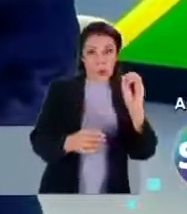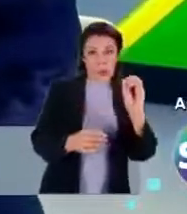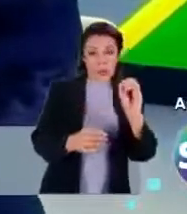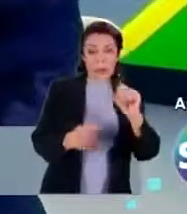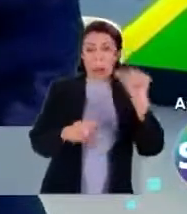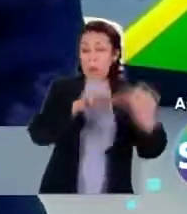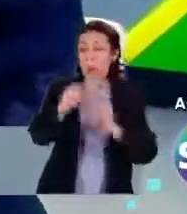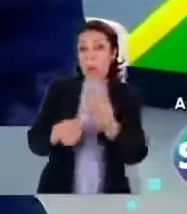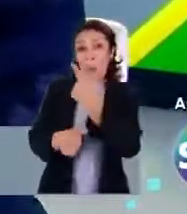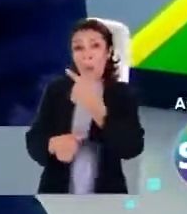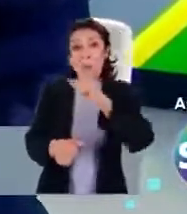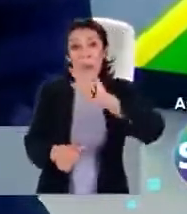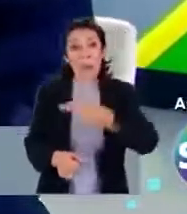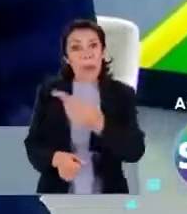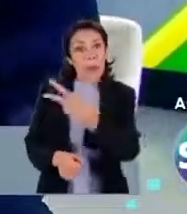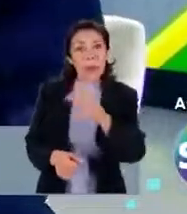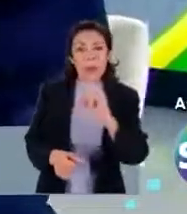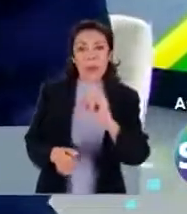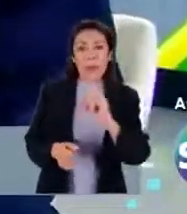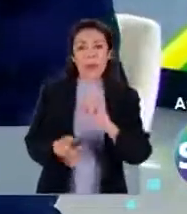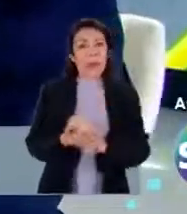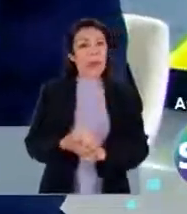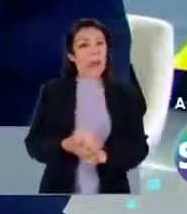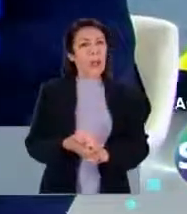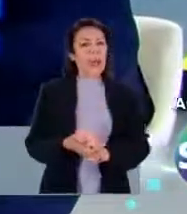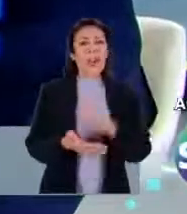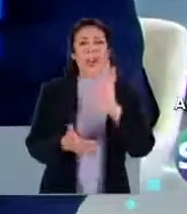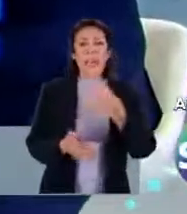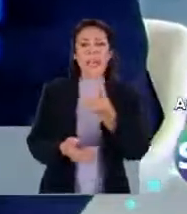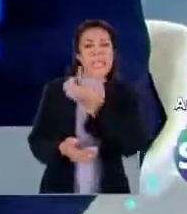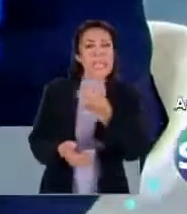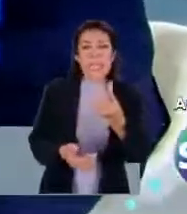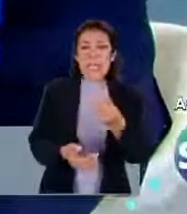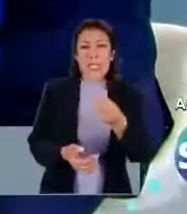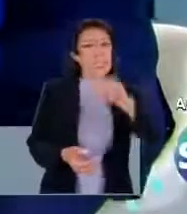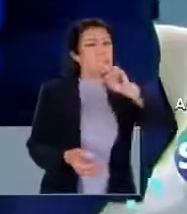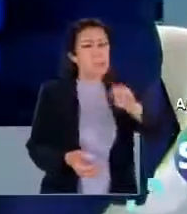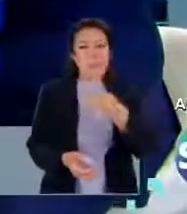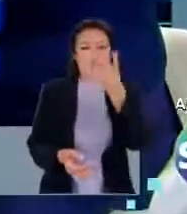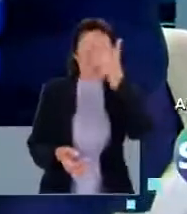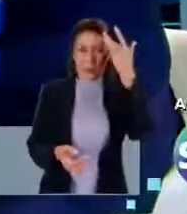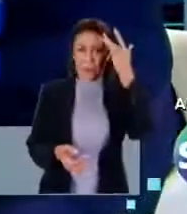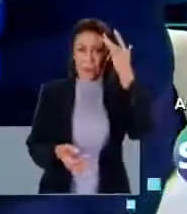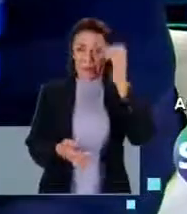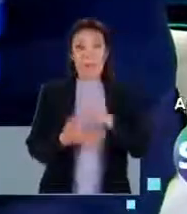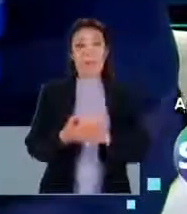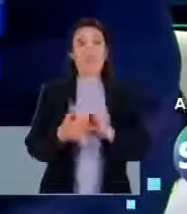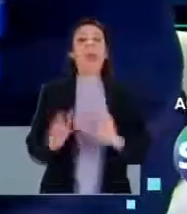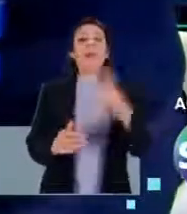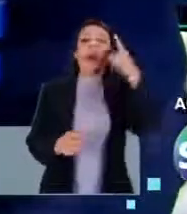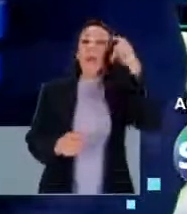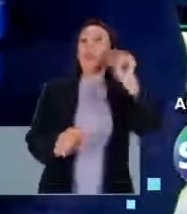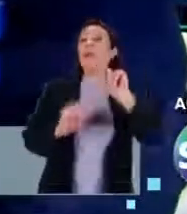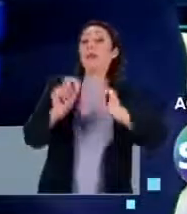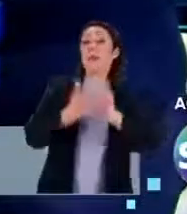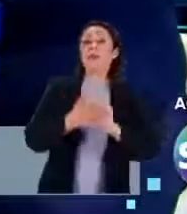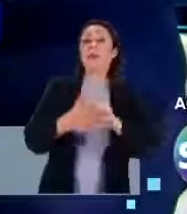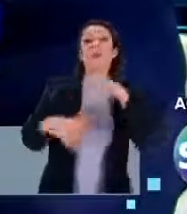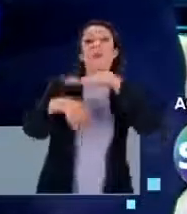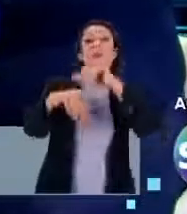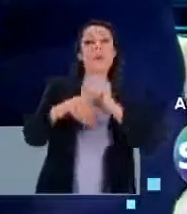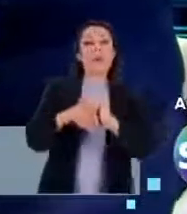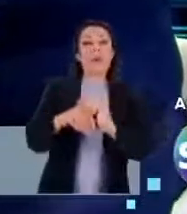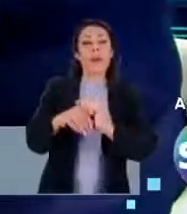é uma esculhambação é uma esculhamba isso atinge 66 milhões de 60.000 pessoas Então qual é a ideia a ideia é chamar a Casa Bahia